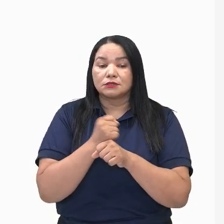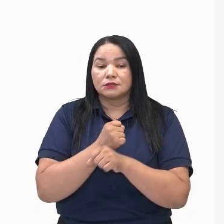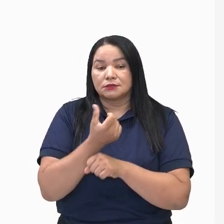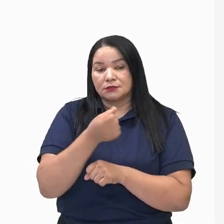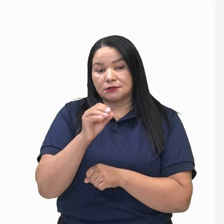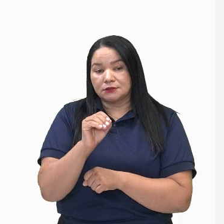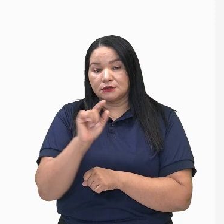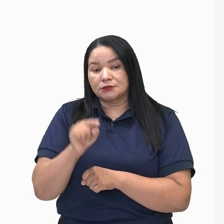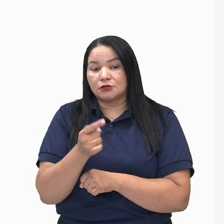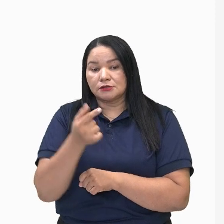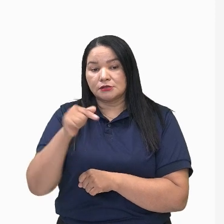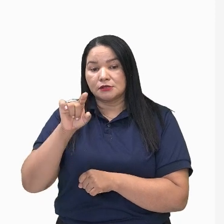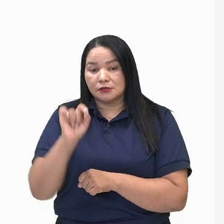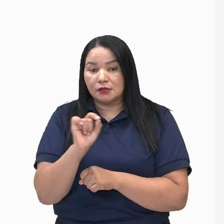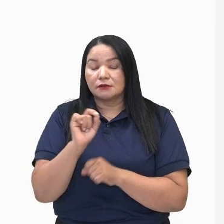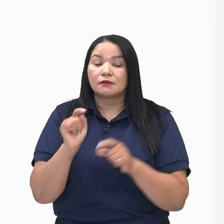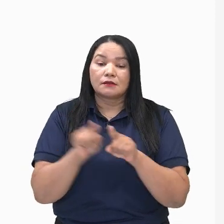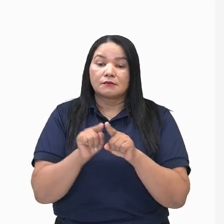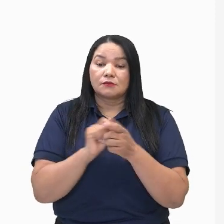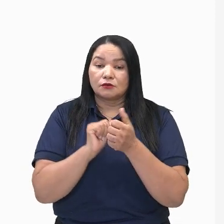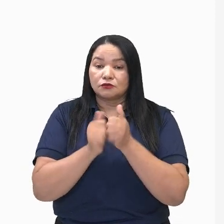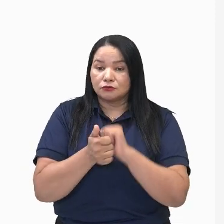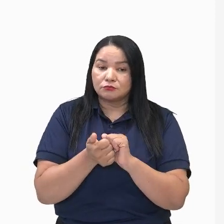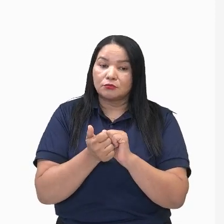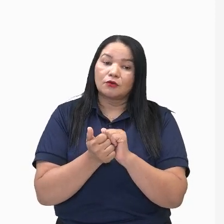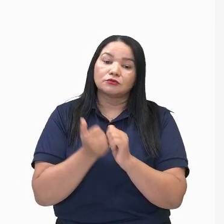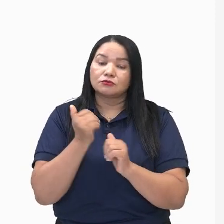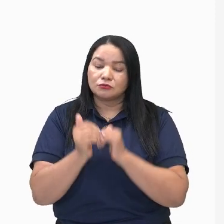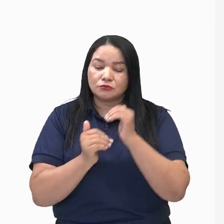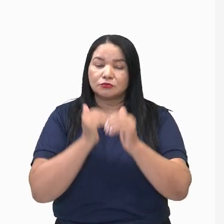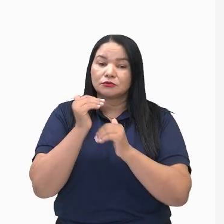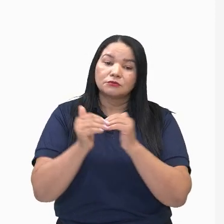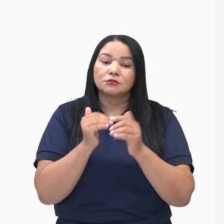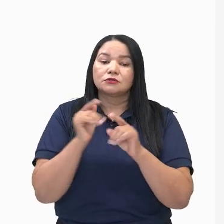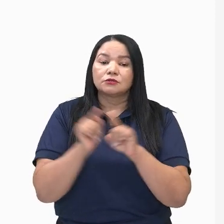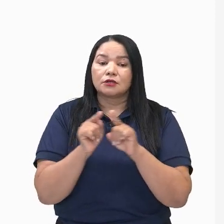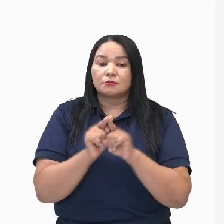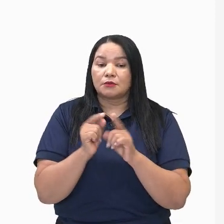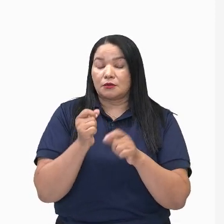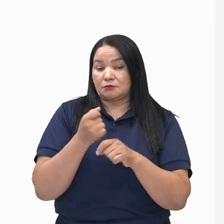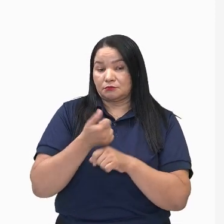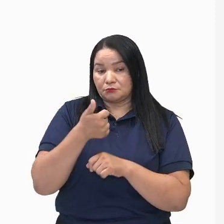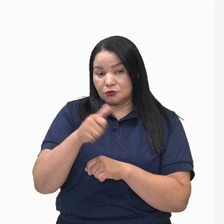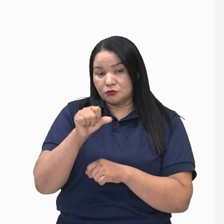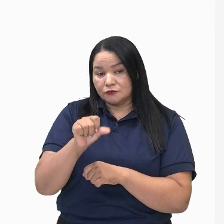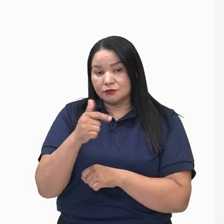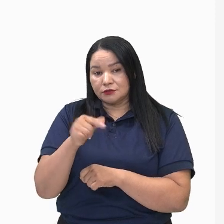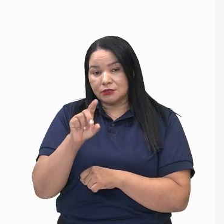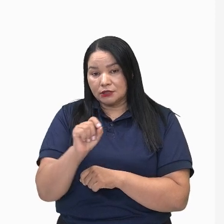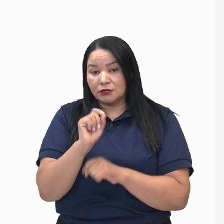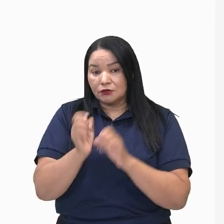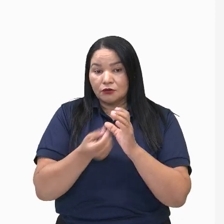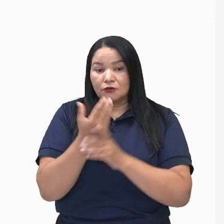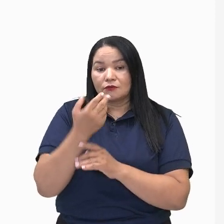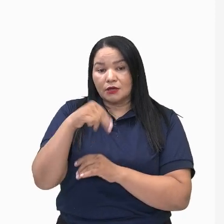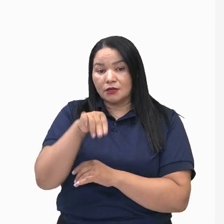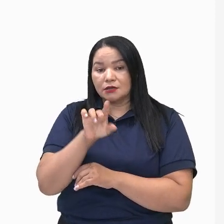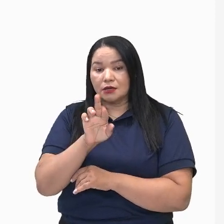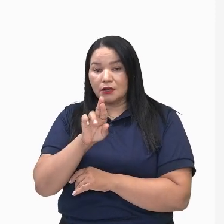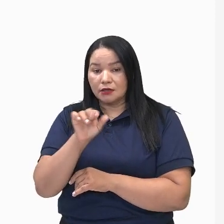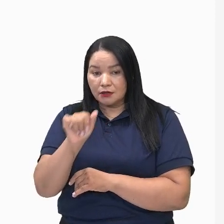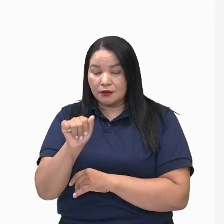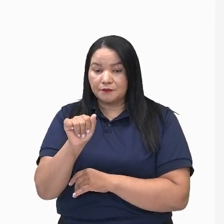o esporte ele continuou a crescer. E em 1970 foi fundada a National Racquetball